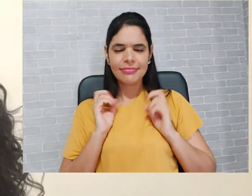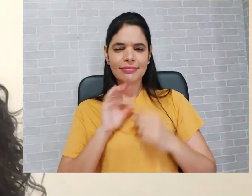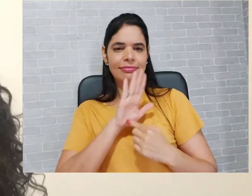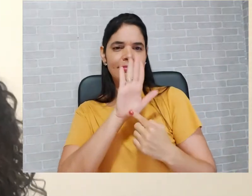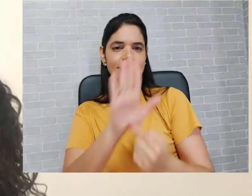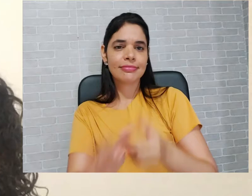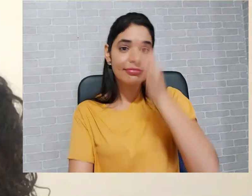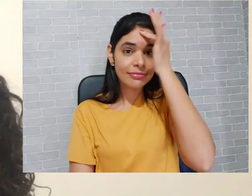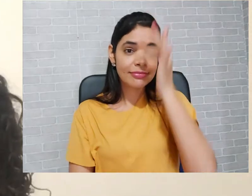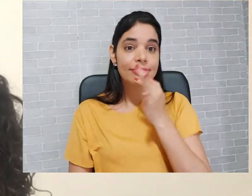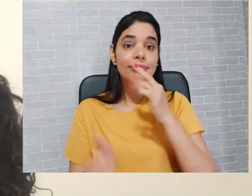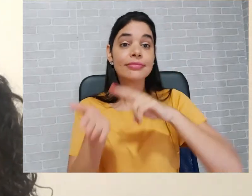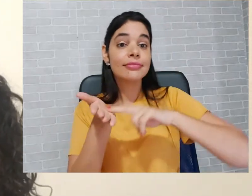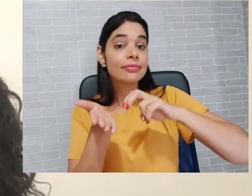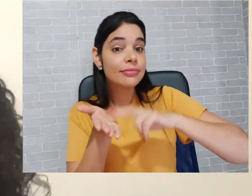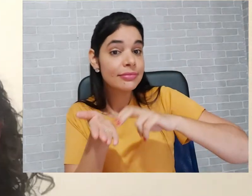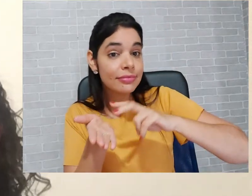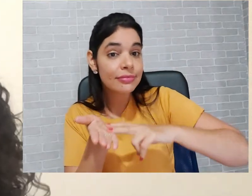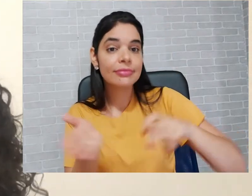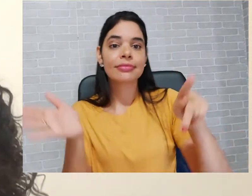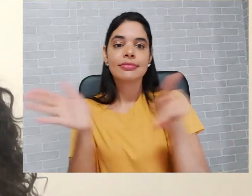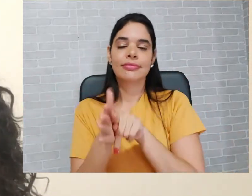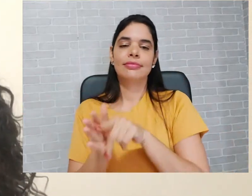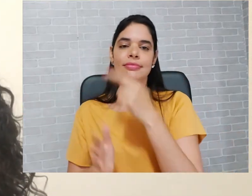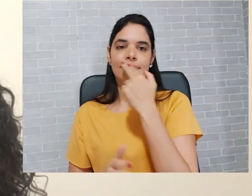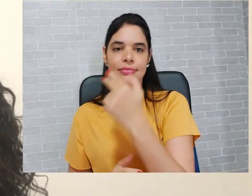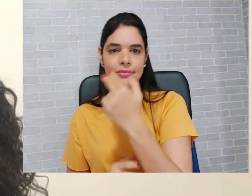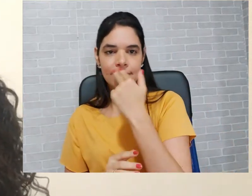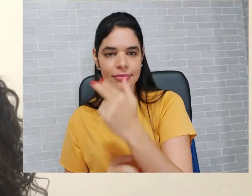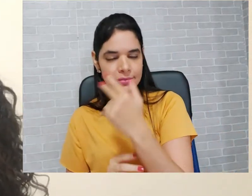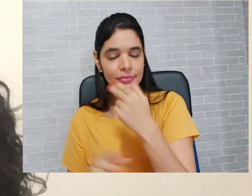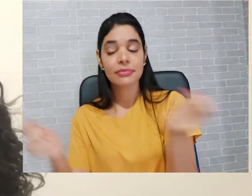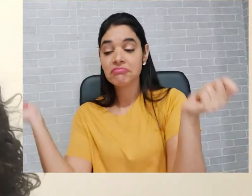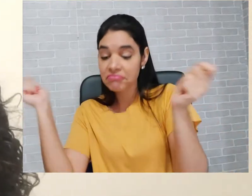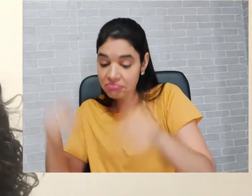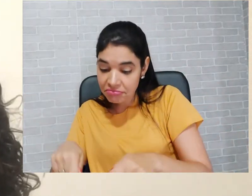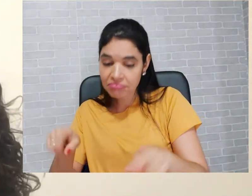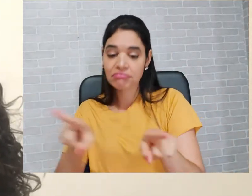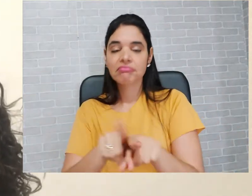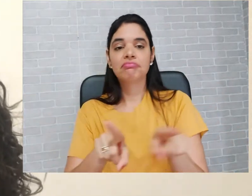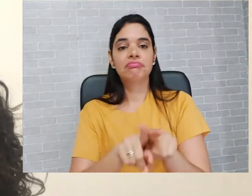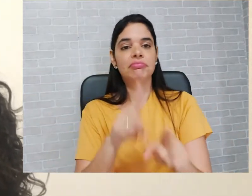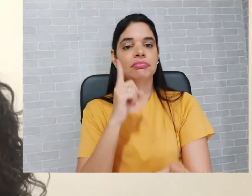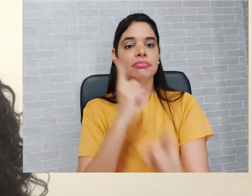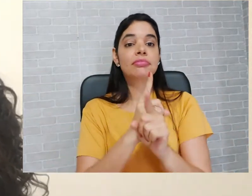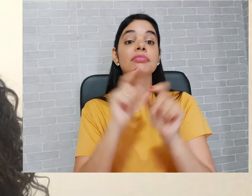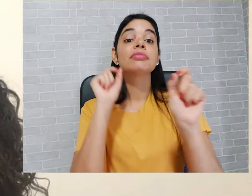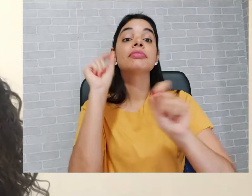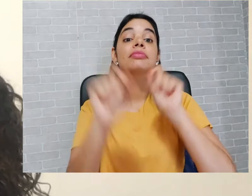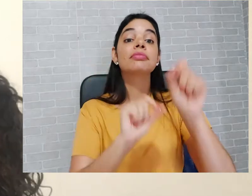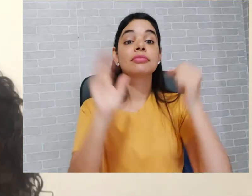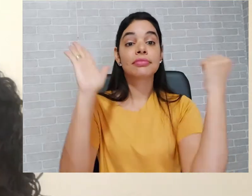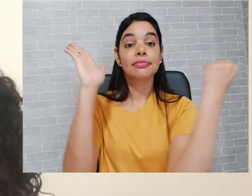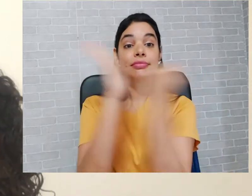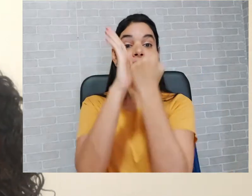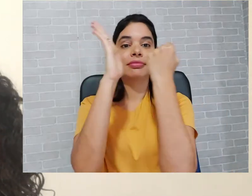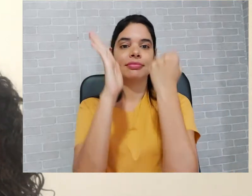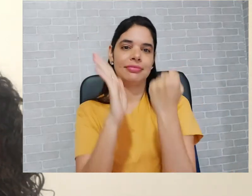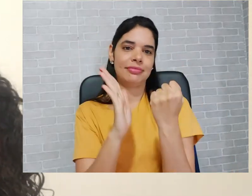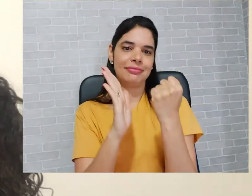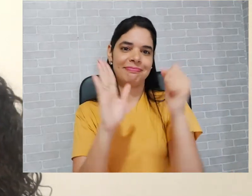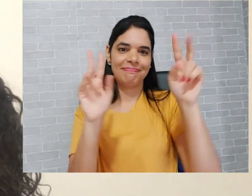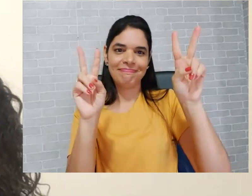expressões tradicionais e vocabulários comumente falados no creole. Por isso que nós podemos encontrar nelas marcas de